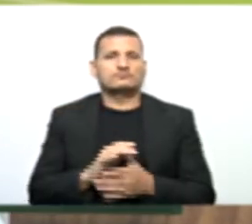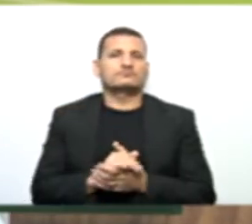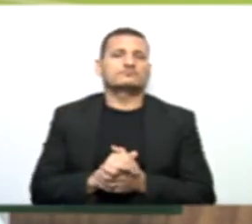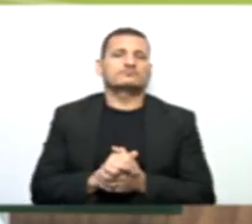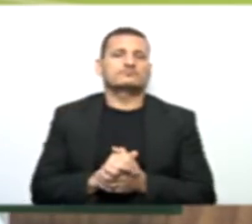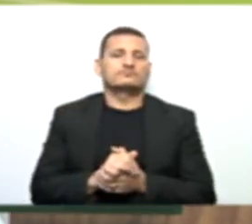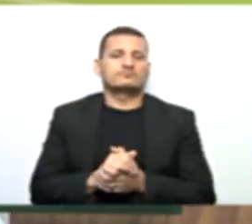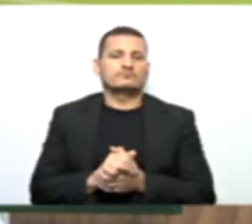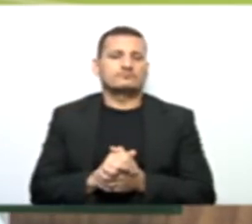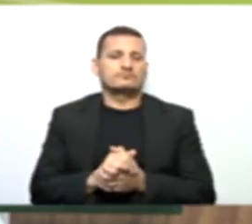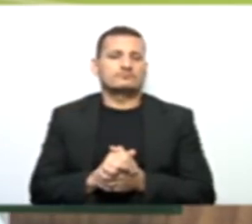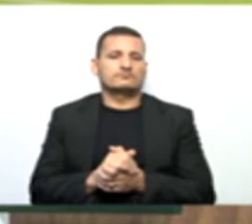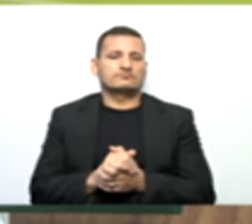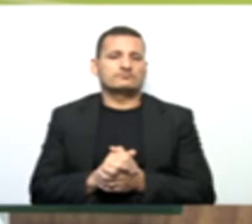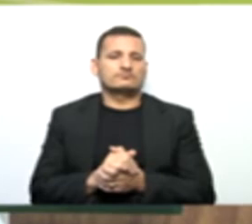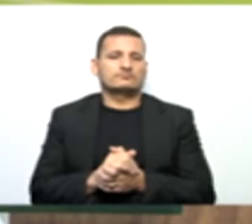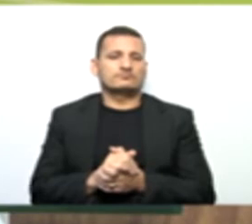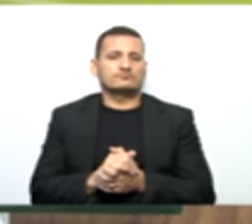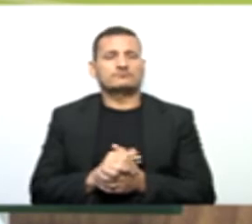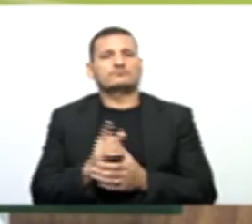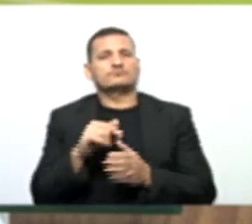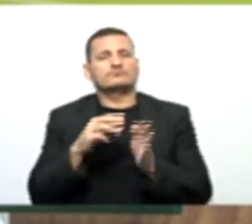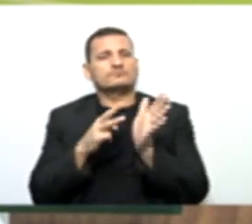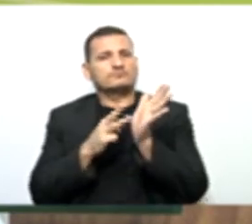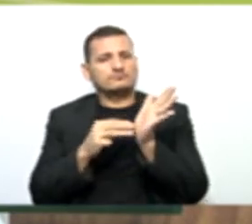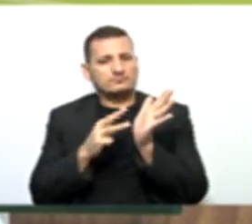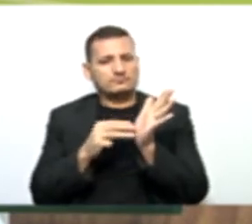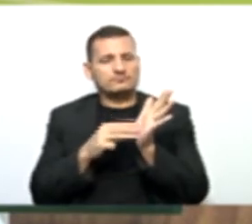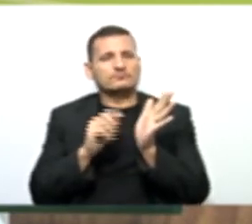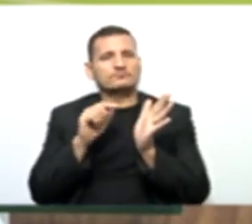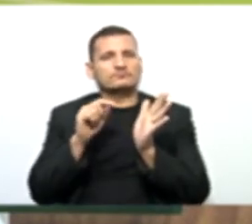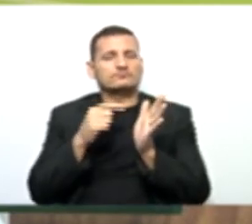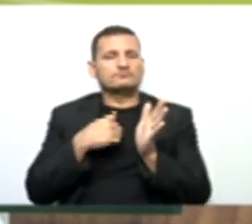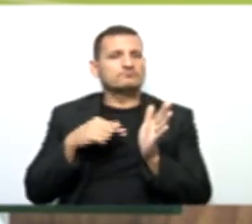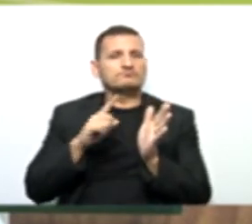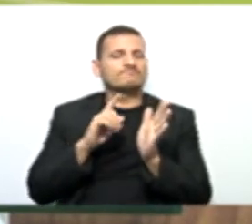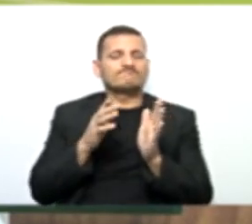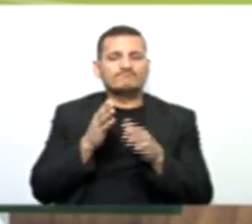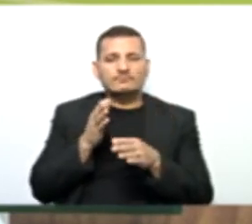depois. É um método que é para a gente não interferir.